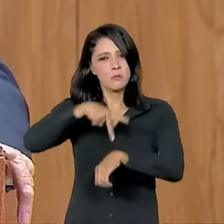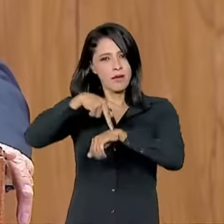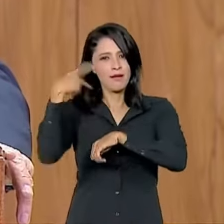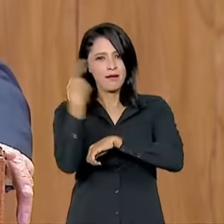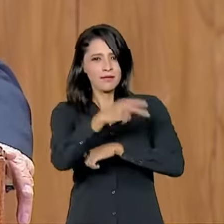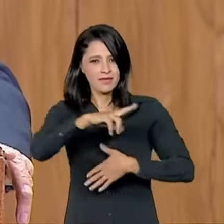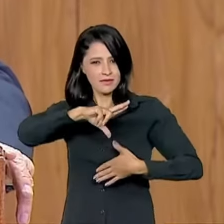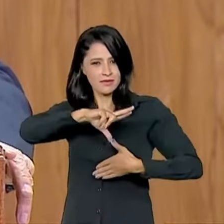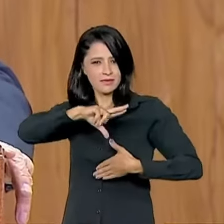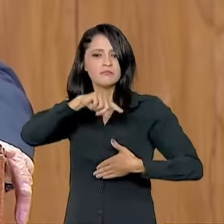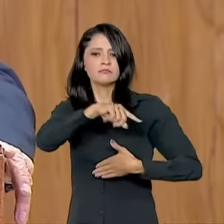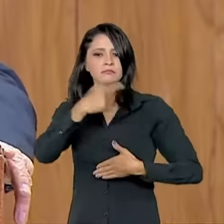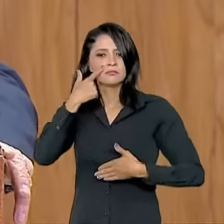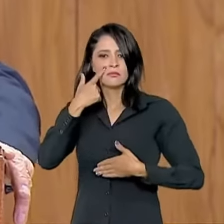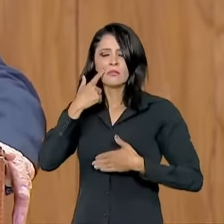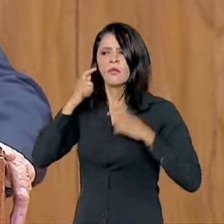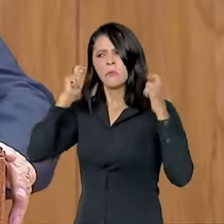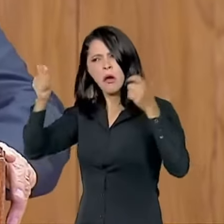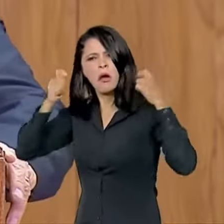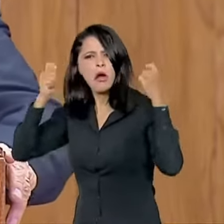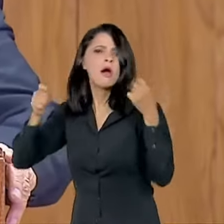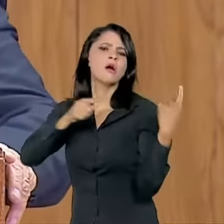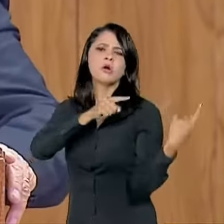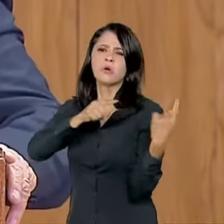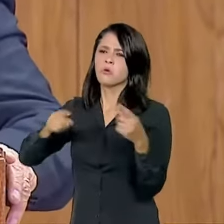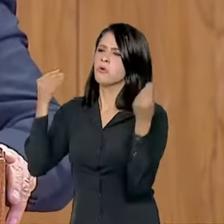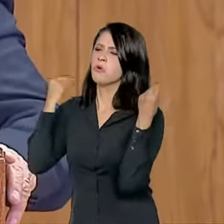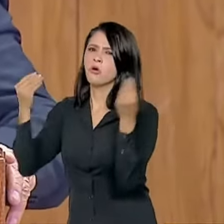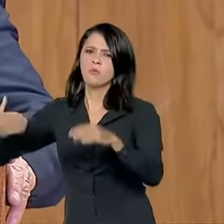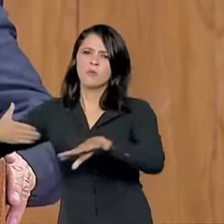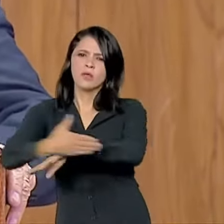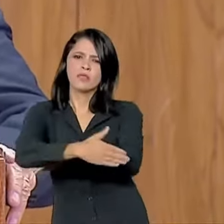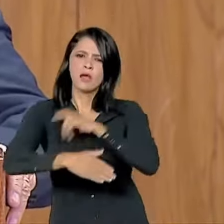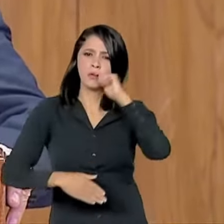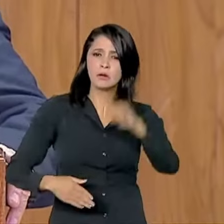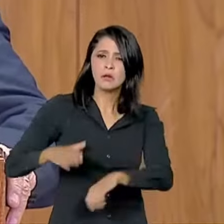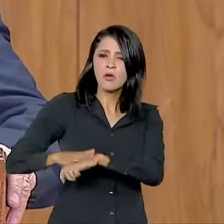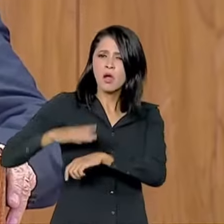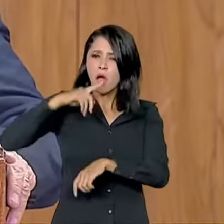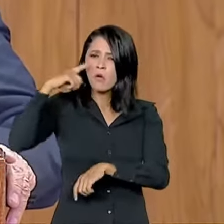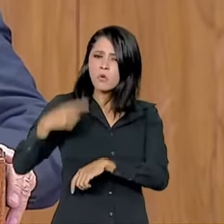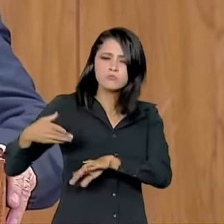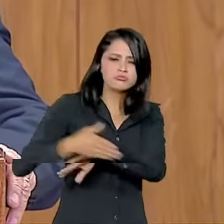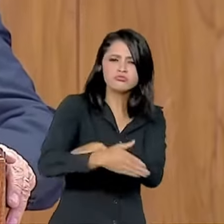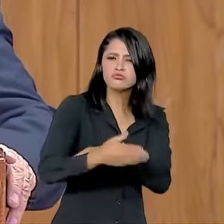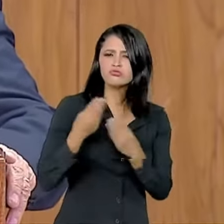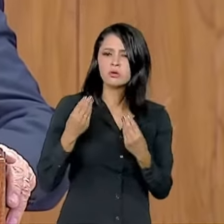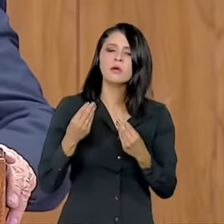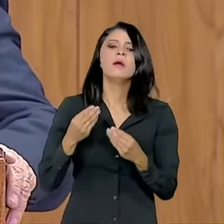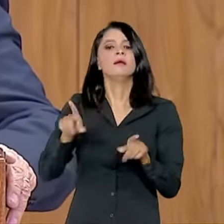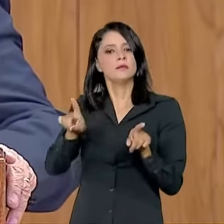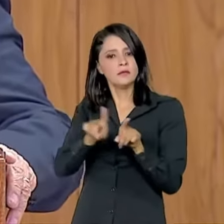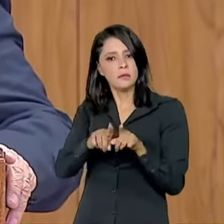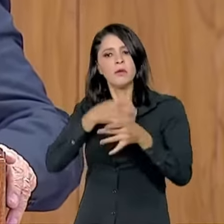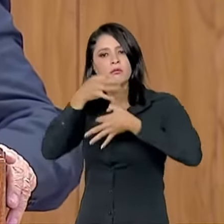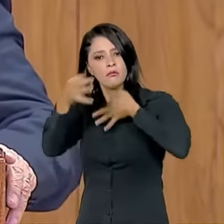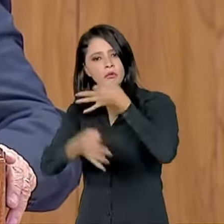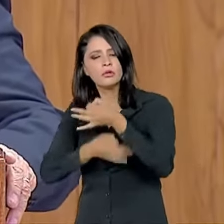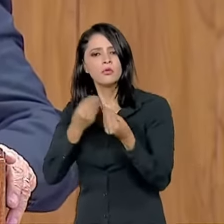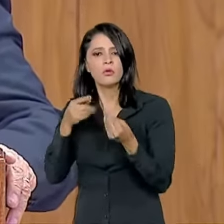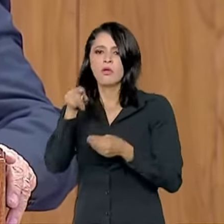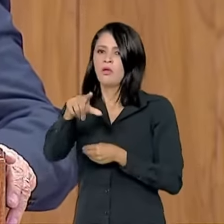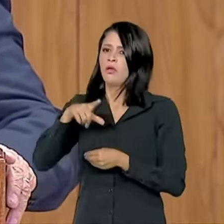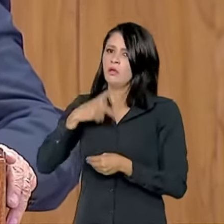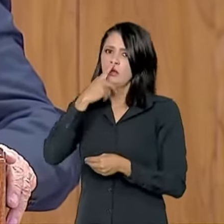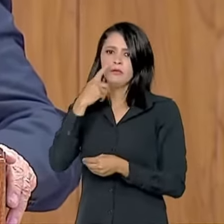América Latina a protestar contra a invasão da Ucrânia feita pela Rússia. E ainda fizemos a crítica de que isso